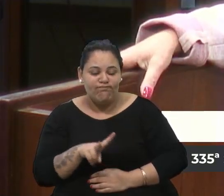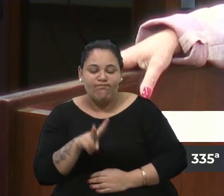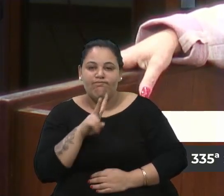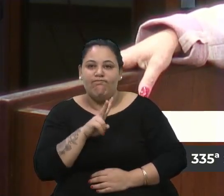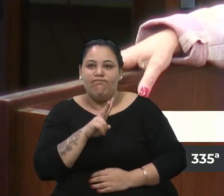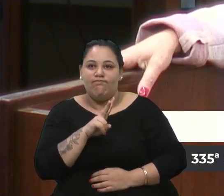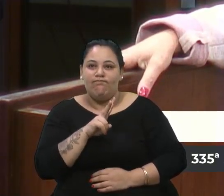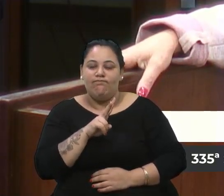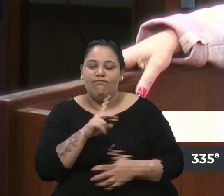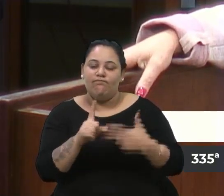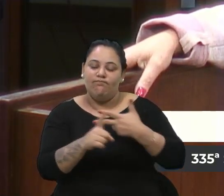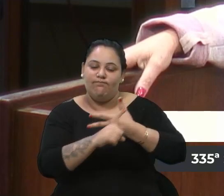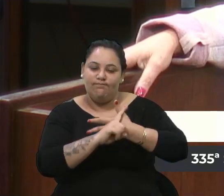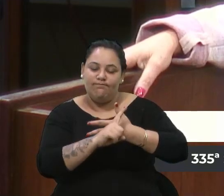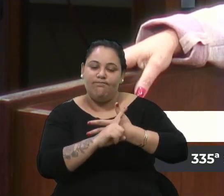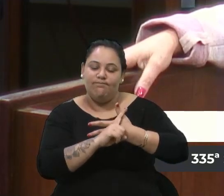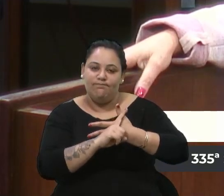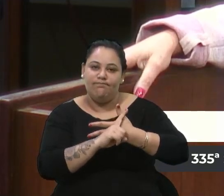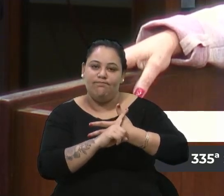Poder Executivo.